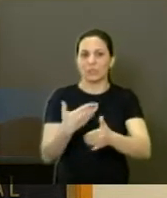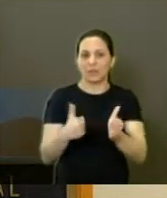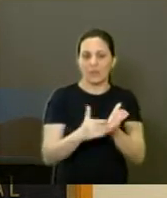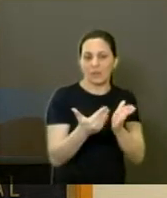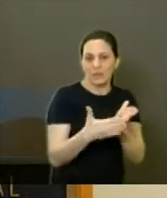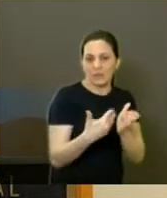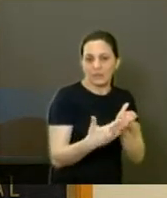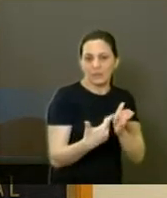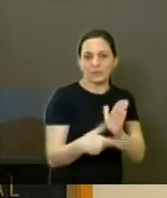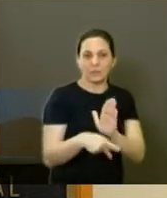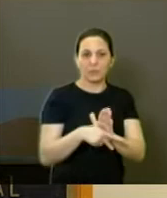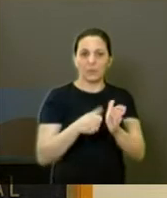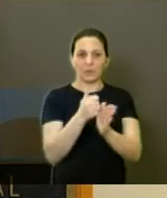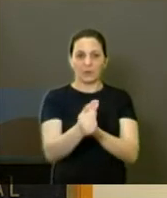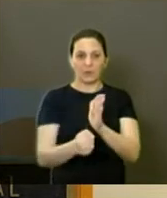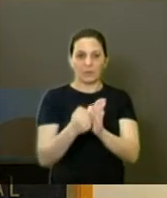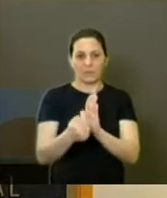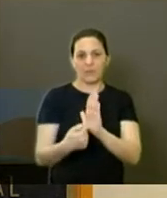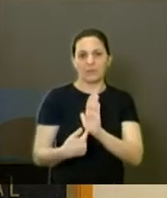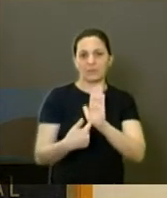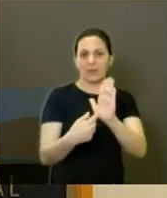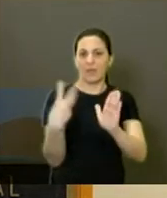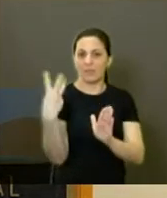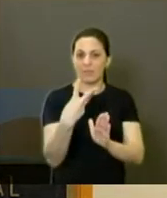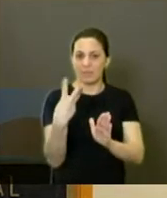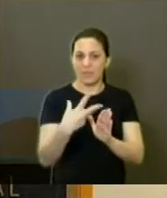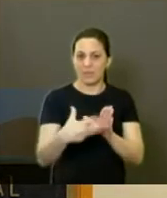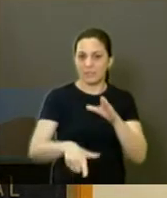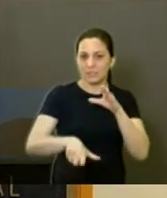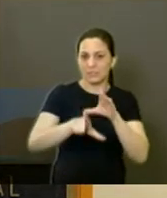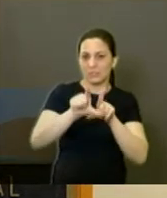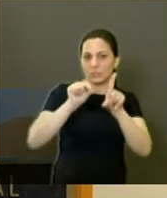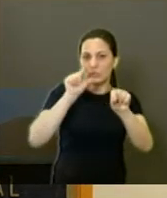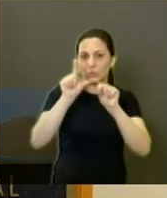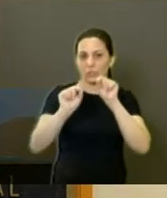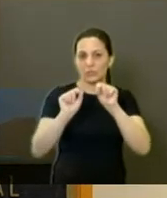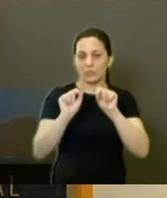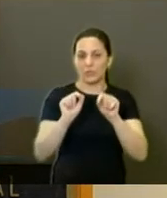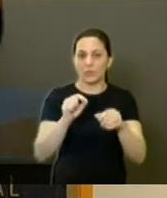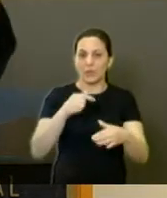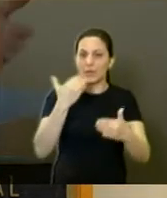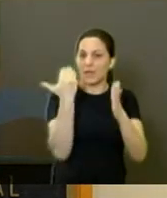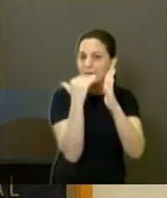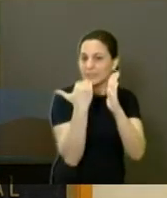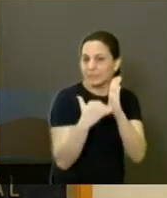de Araraquara, três elegeram uma receita